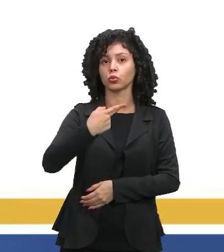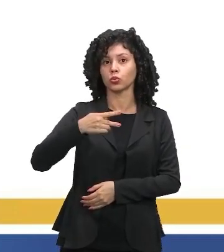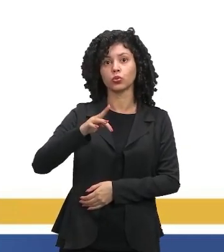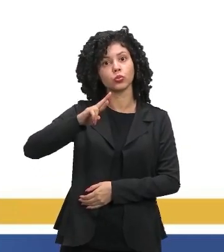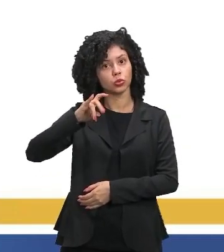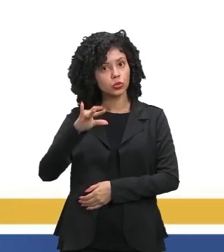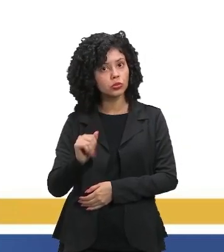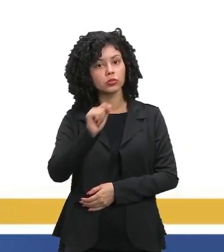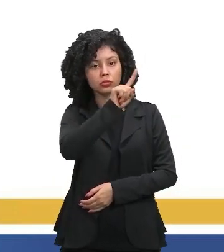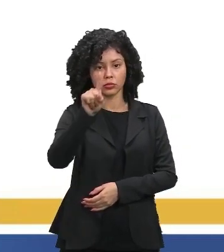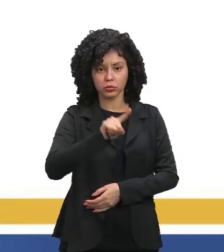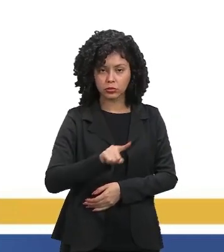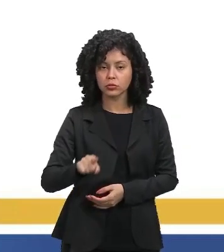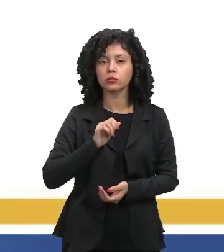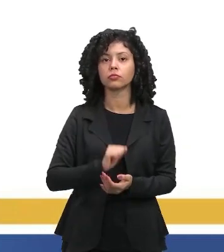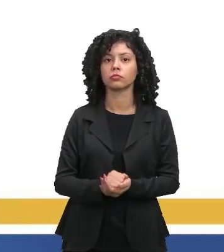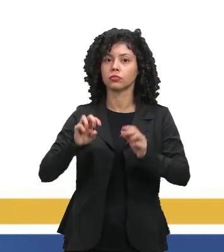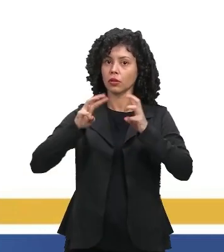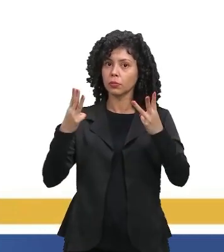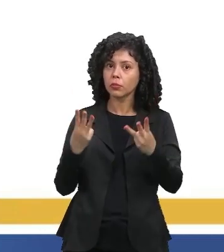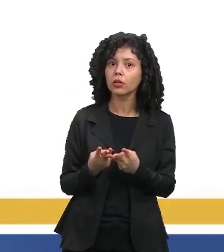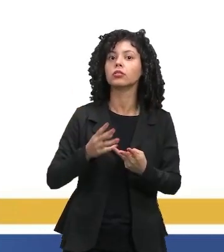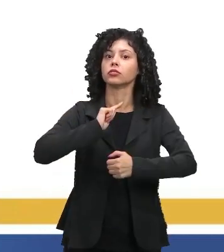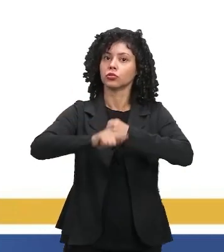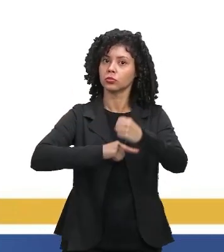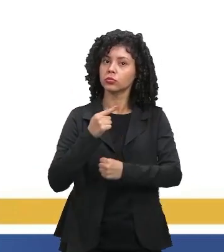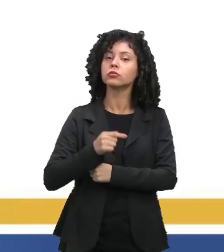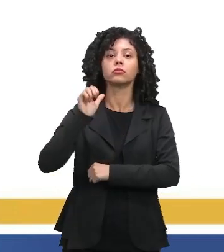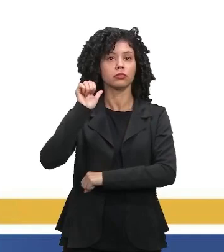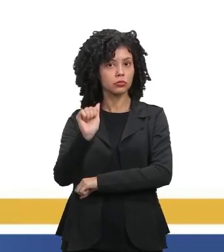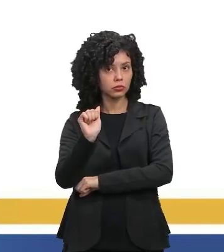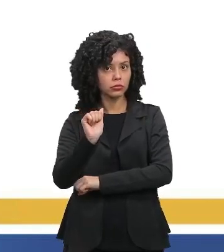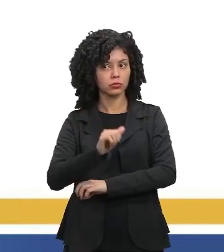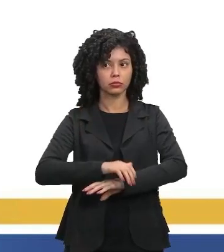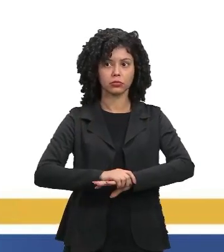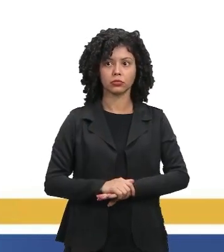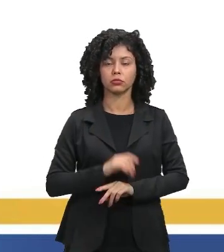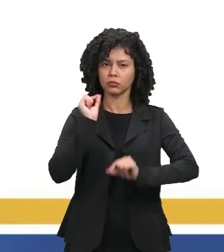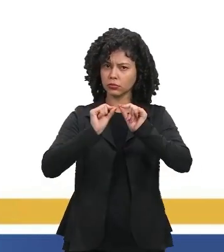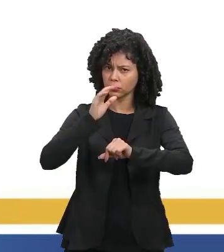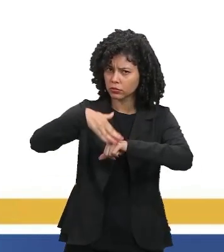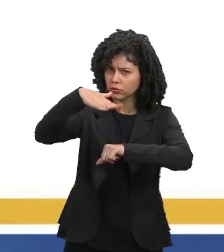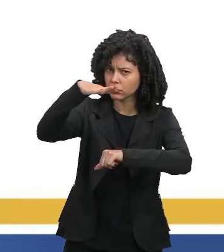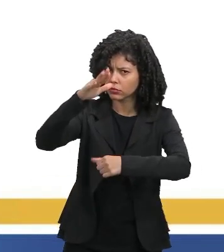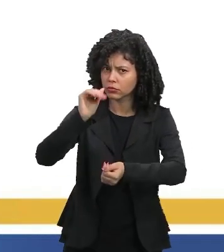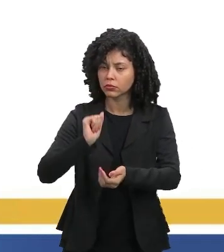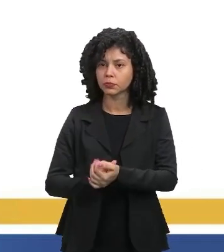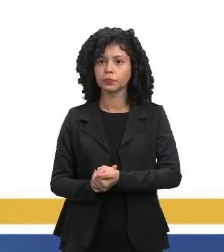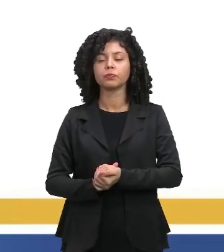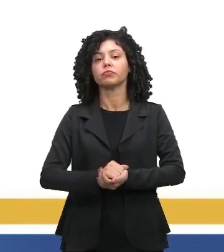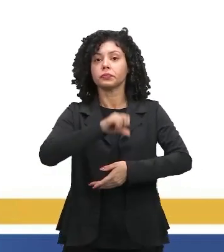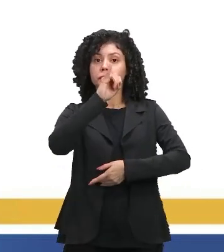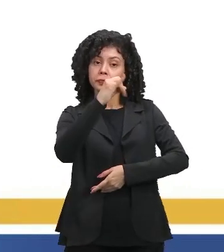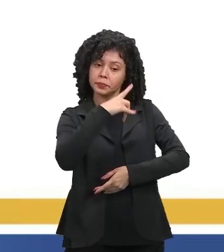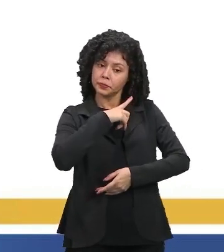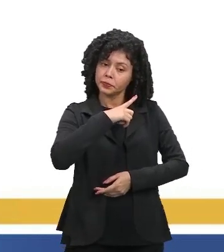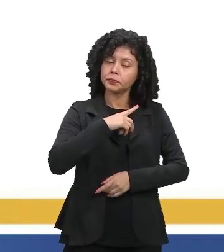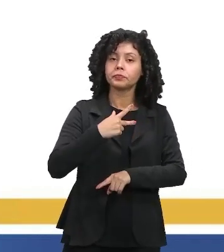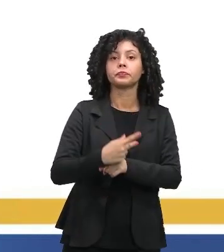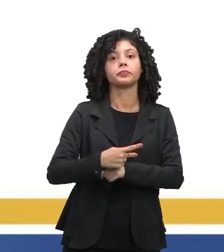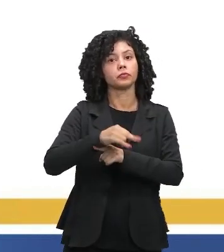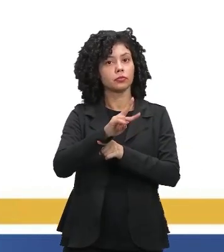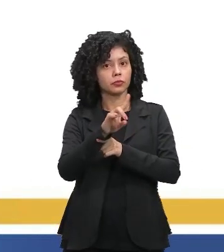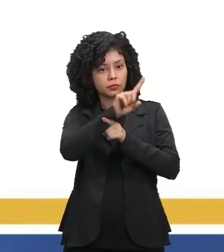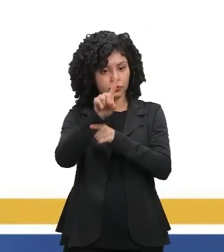é o Z. E a massa de um átomo é o A. O que mais? Se você tiver prótons